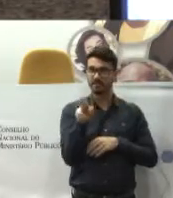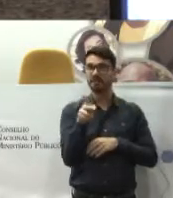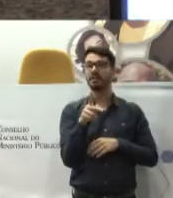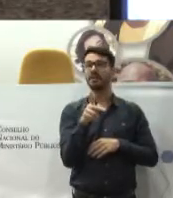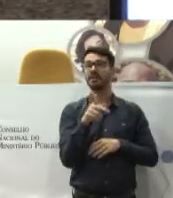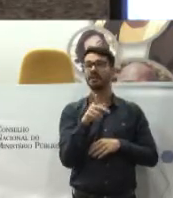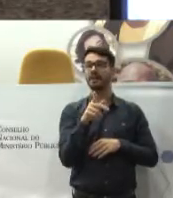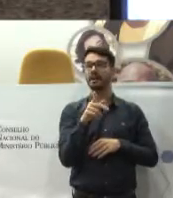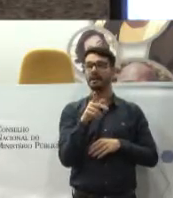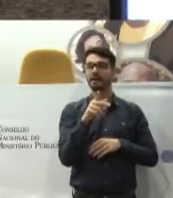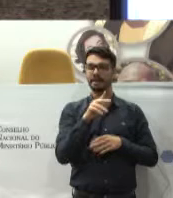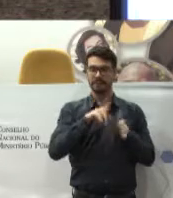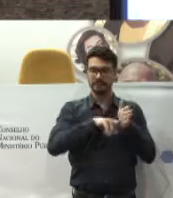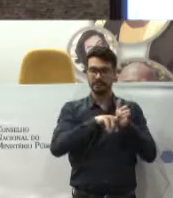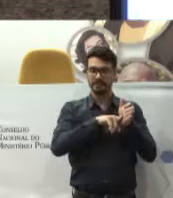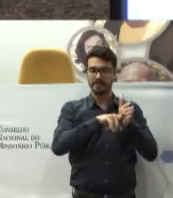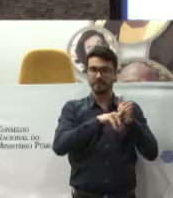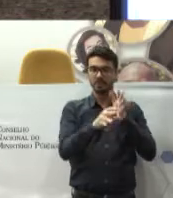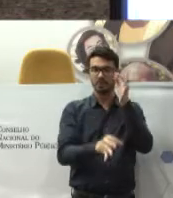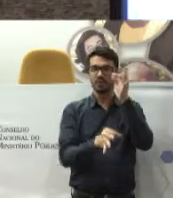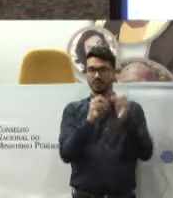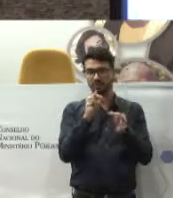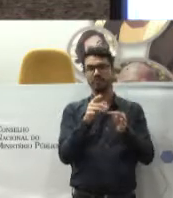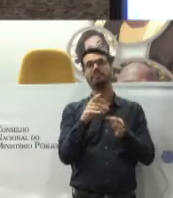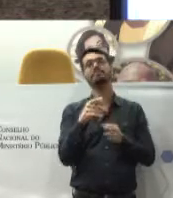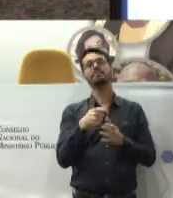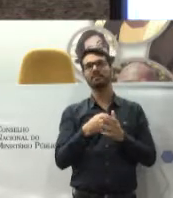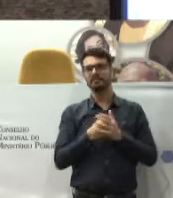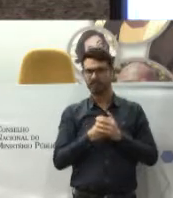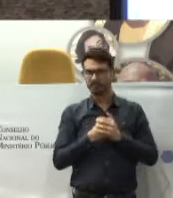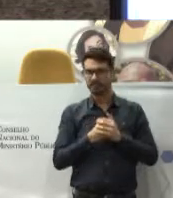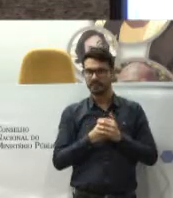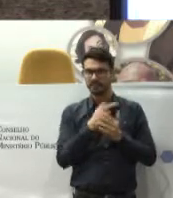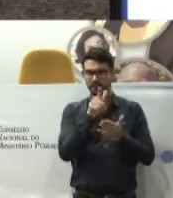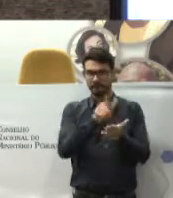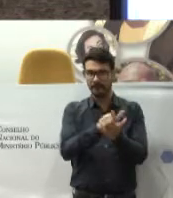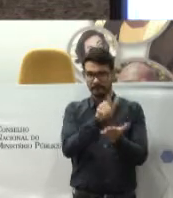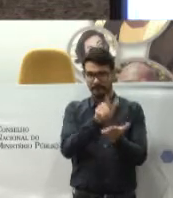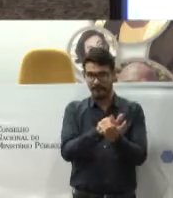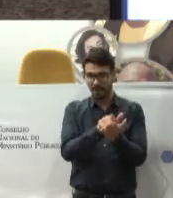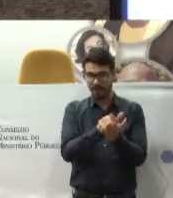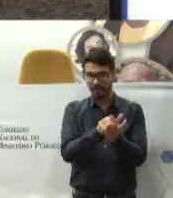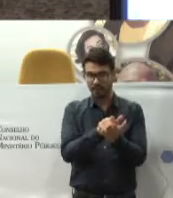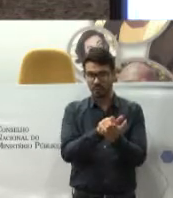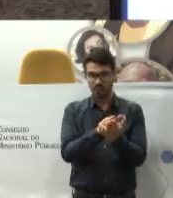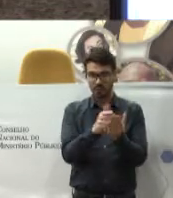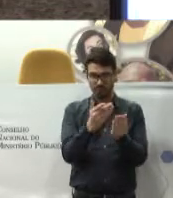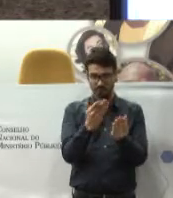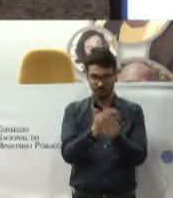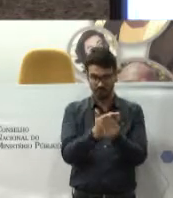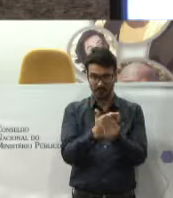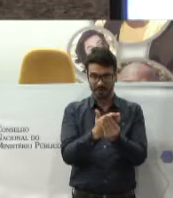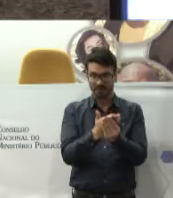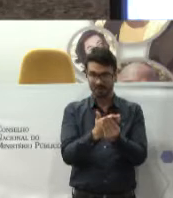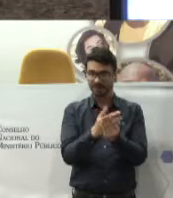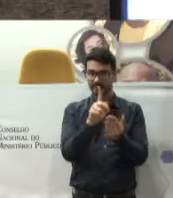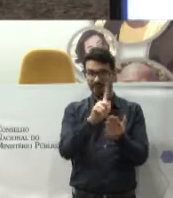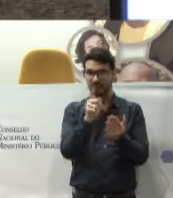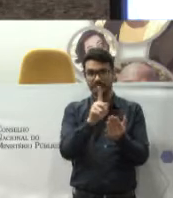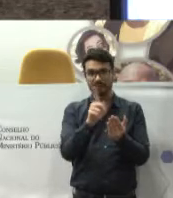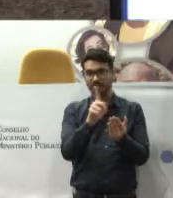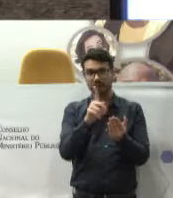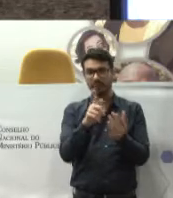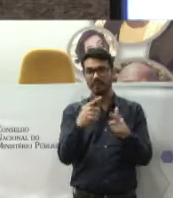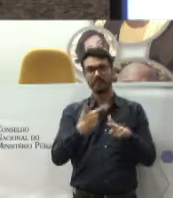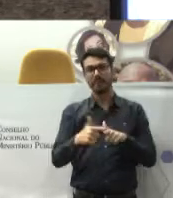dos juízes e nossa mesmo, porque peças de papel não traduzem os problemas